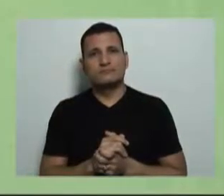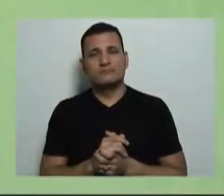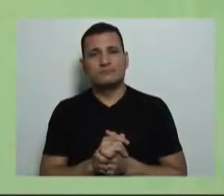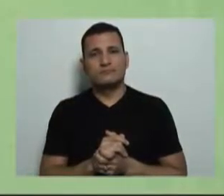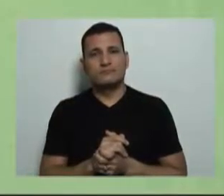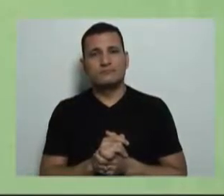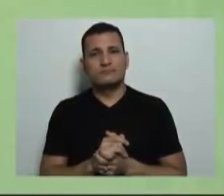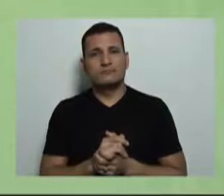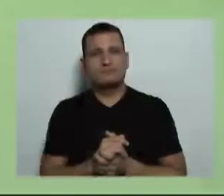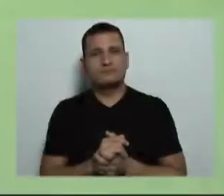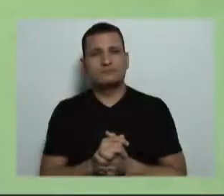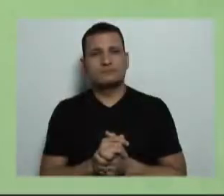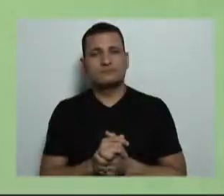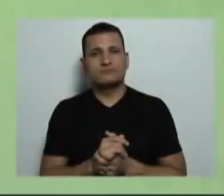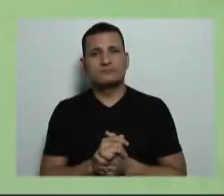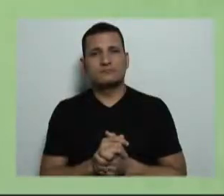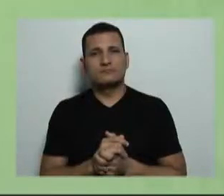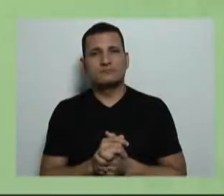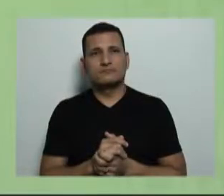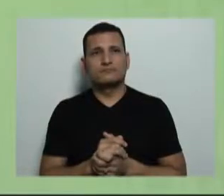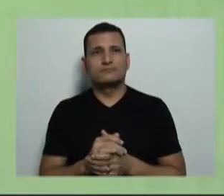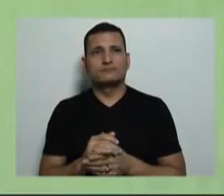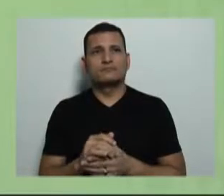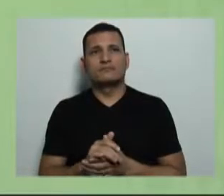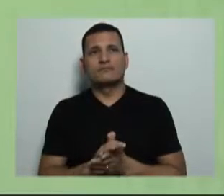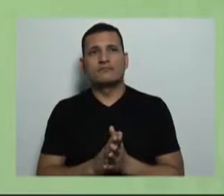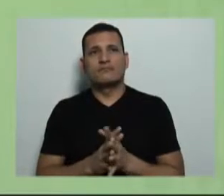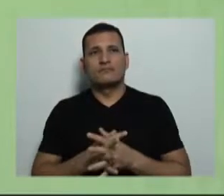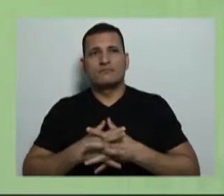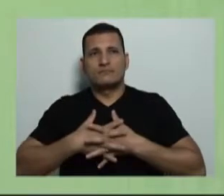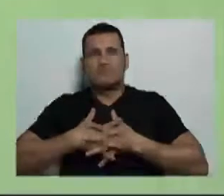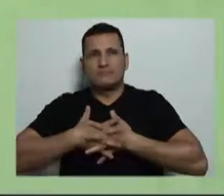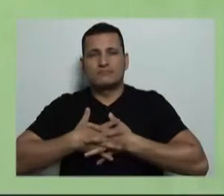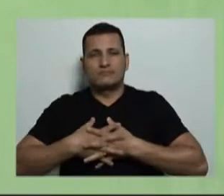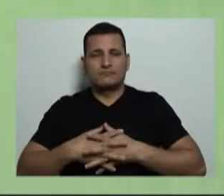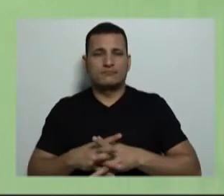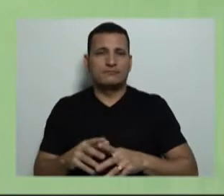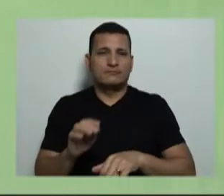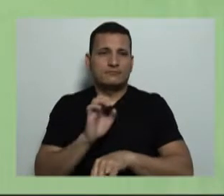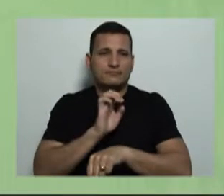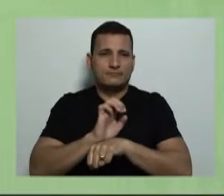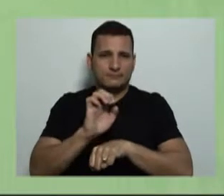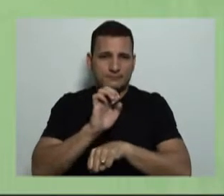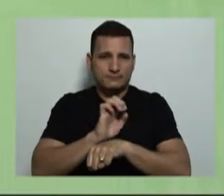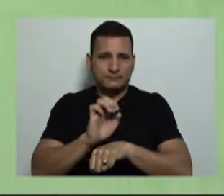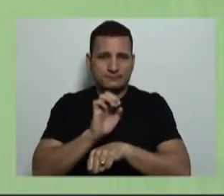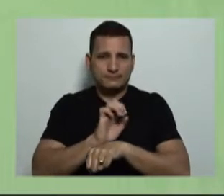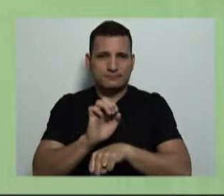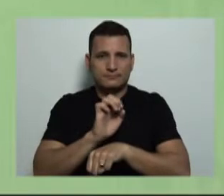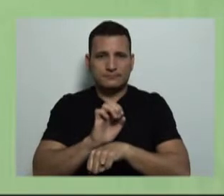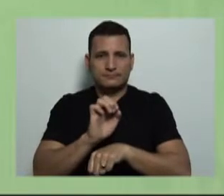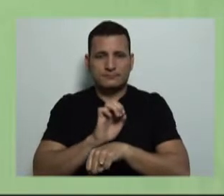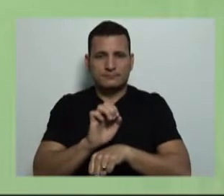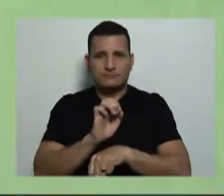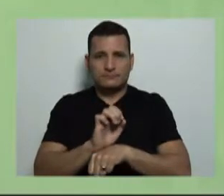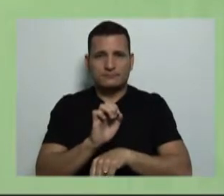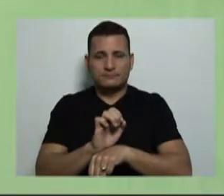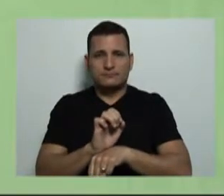texto. O estágio, como ato educativo